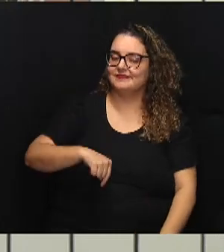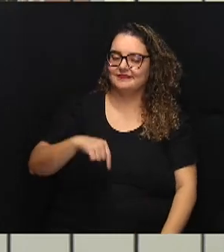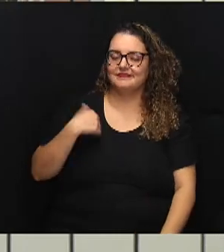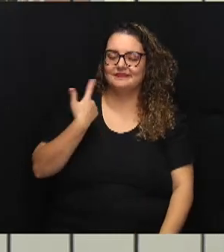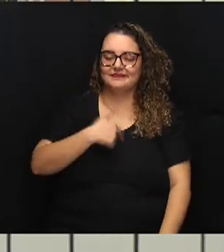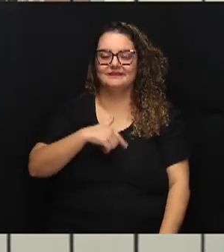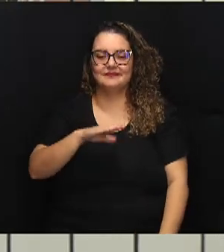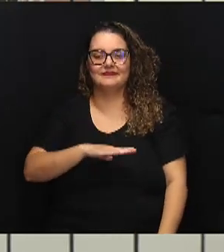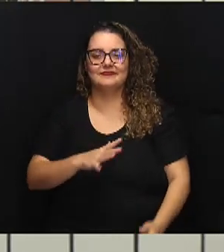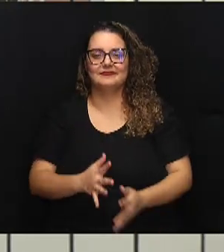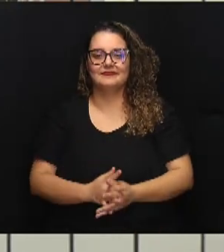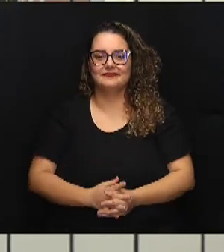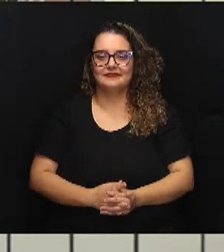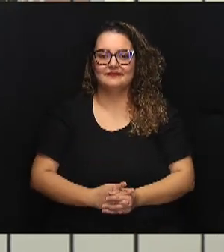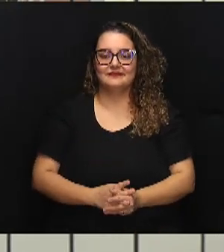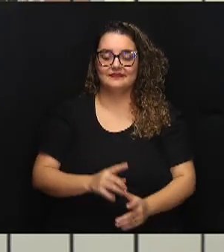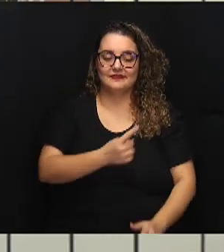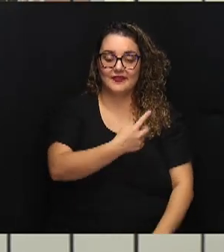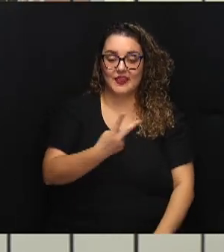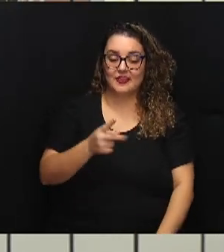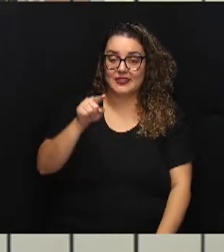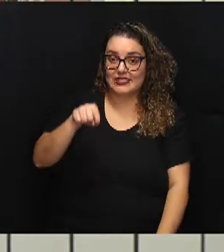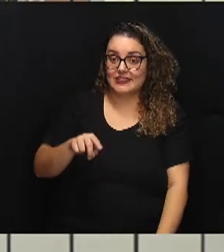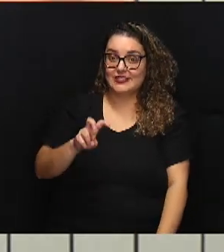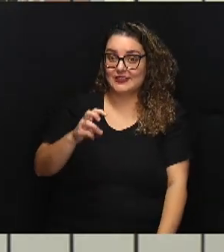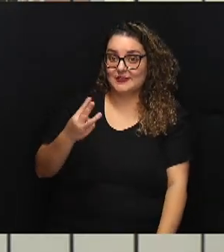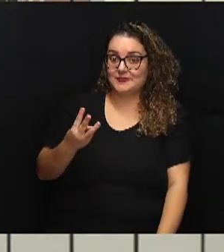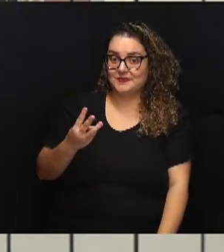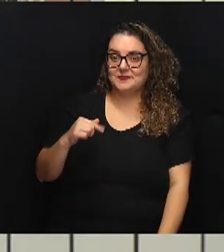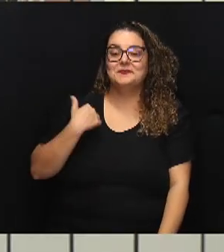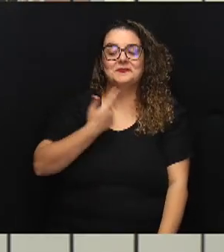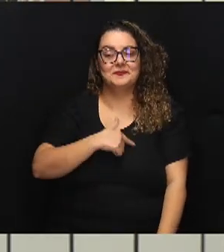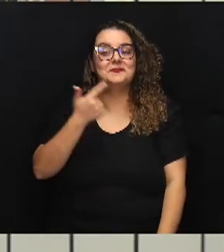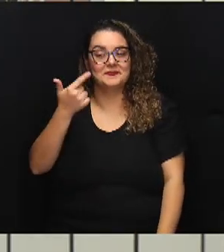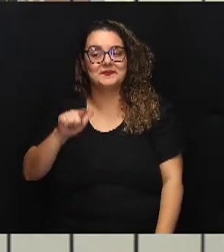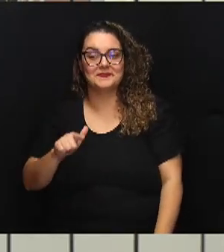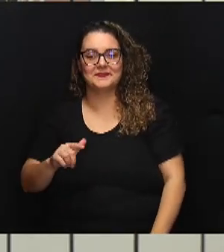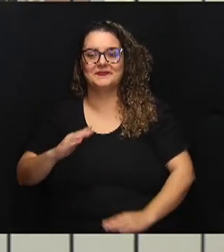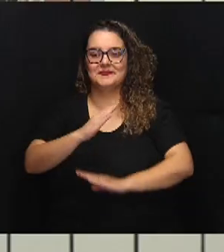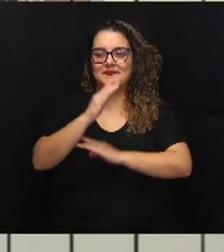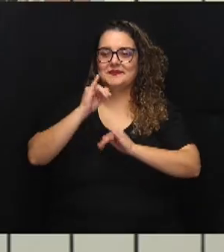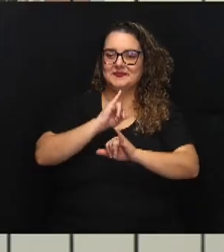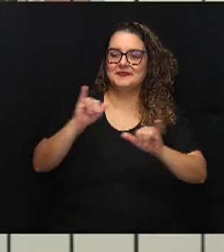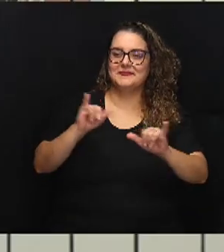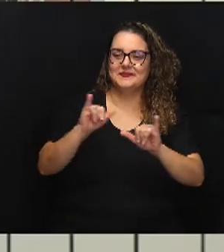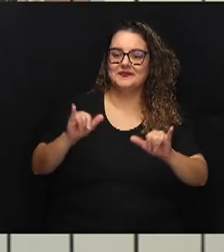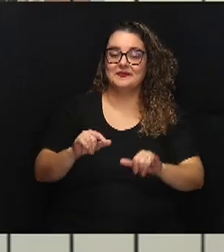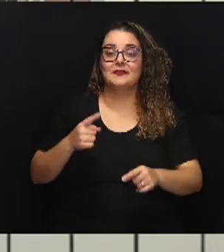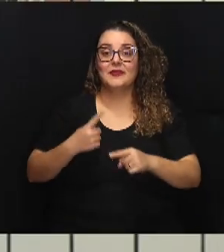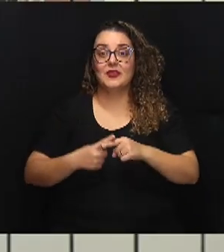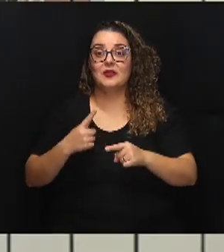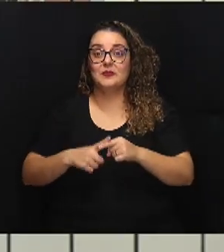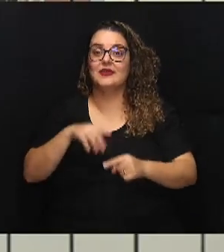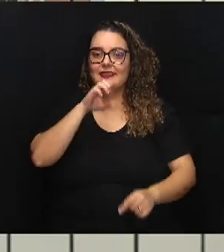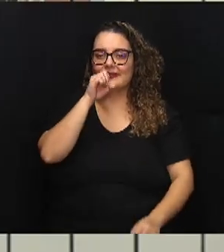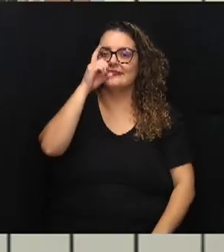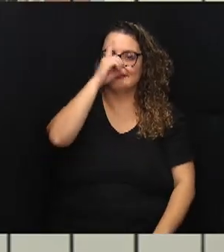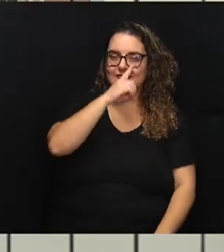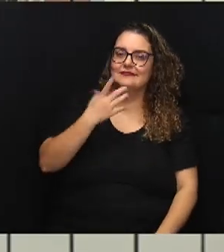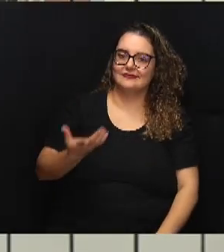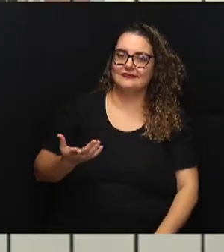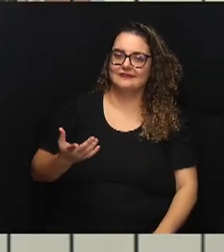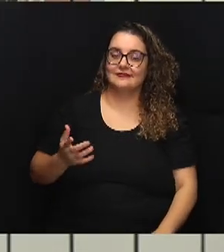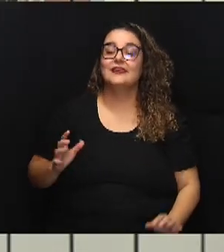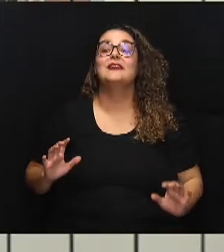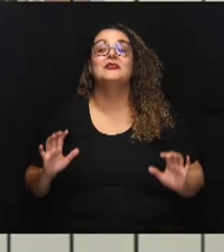nossa cidade. 12:00 mais 53 minutos, a gente segue com o Jornal Câmara Notícia, porque o fim de semana foi de